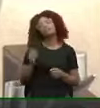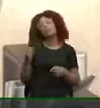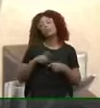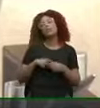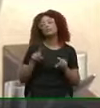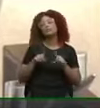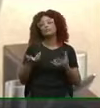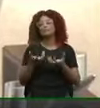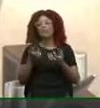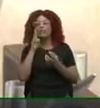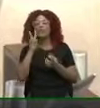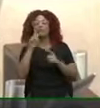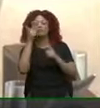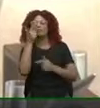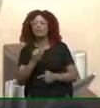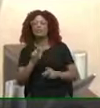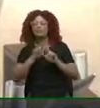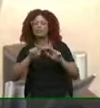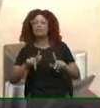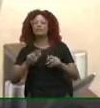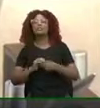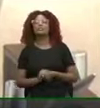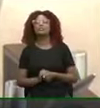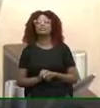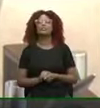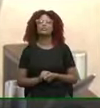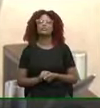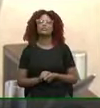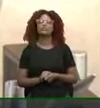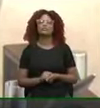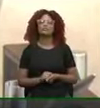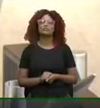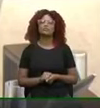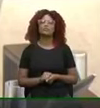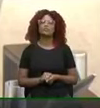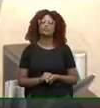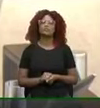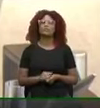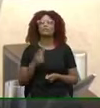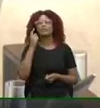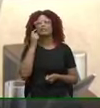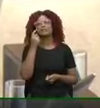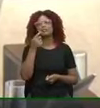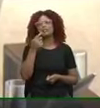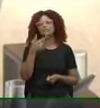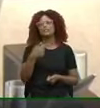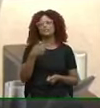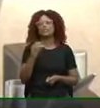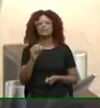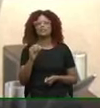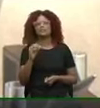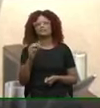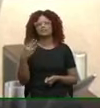olhar. Mas eu achava que era um percentual do que servia de uns 70, 30, e a minha desilusão foi